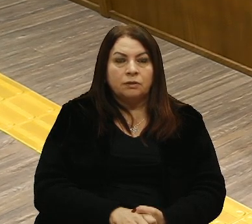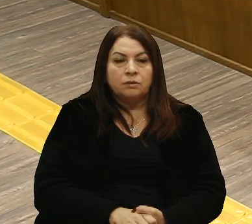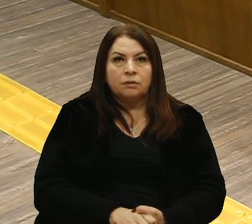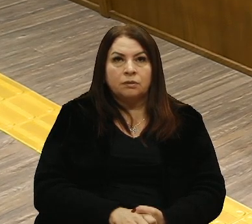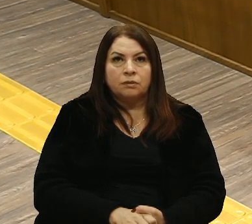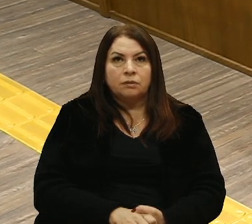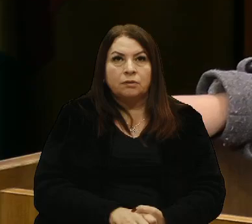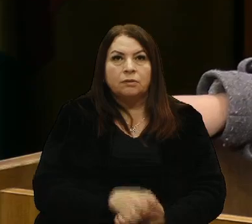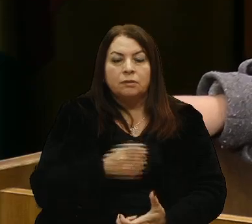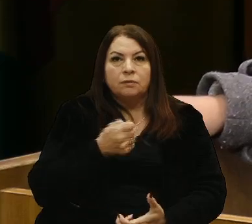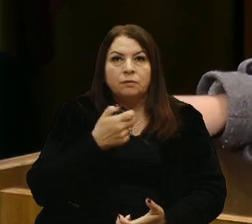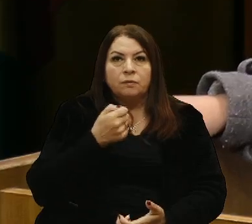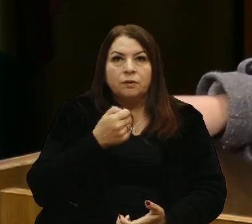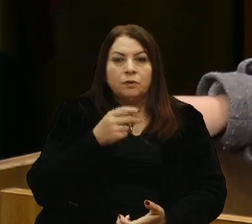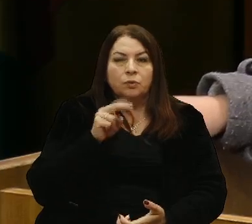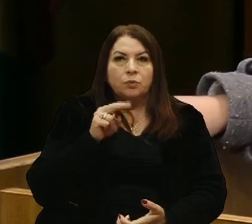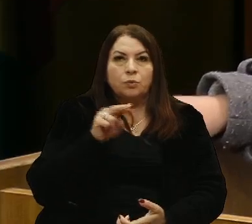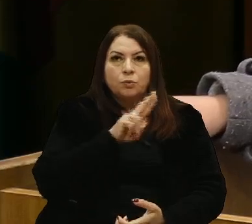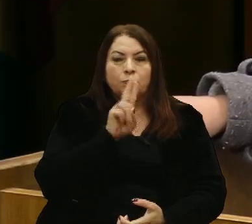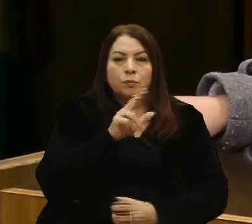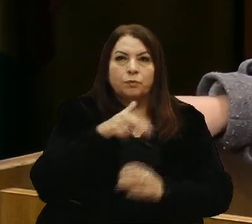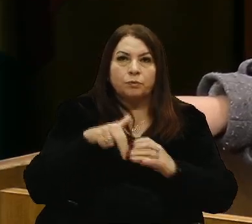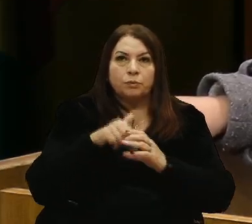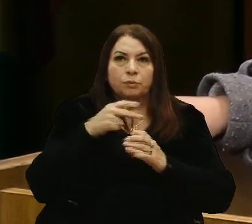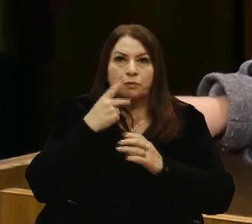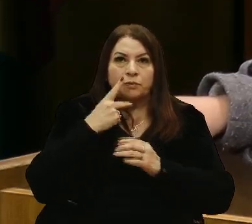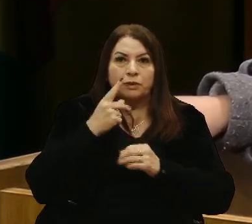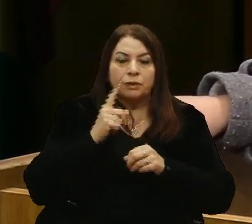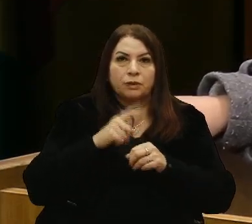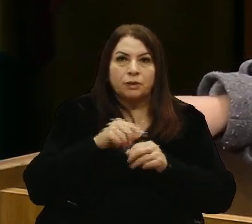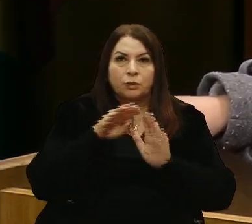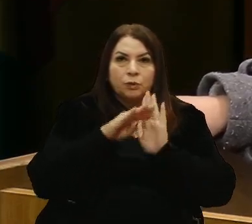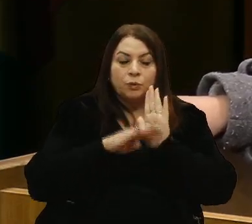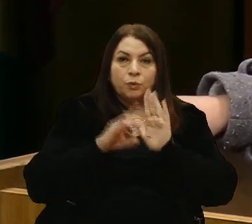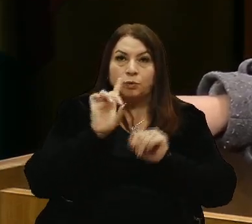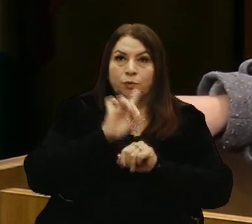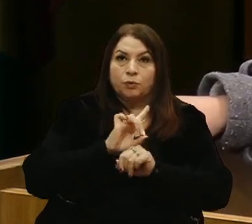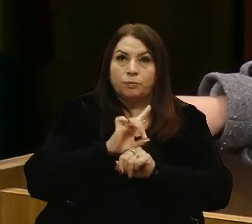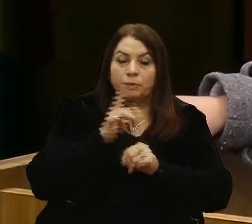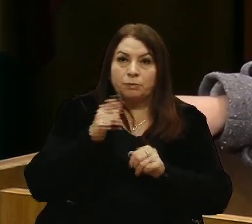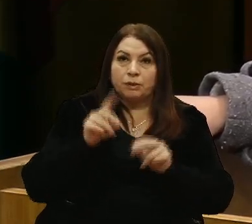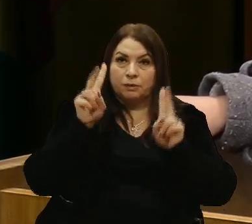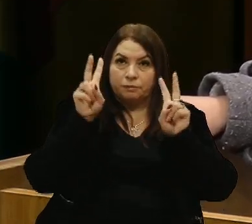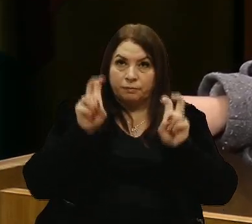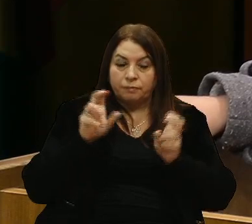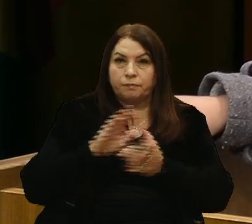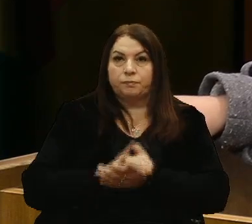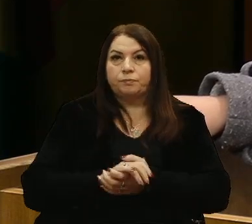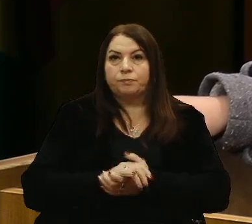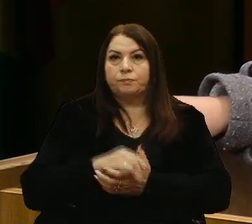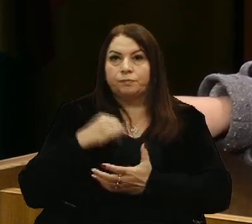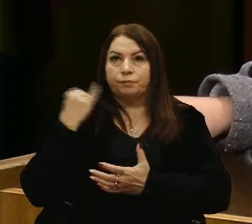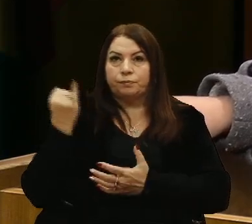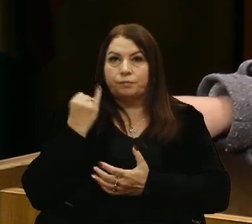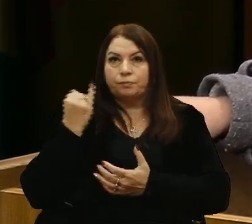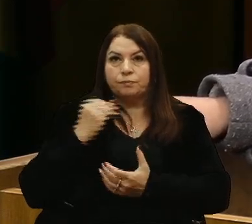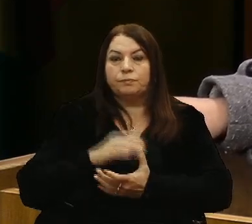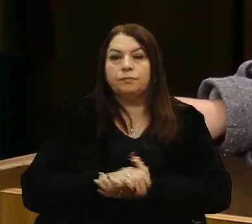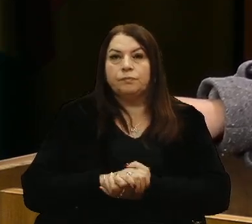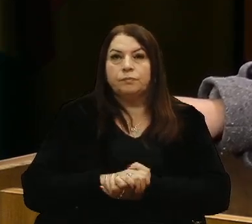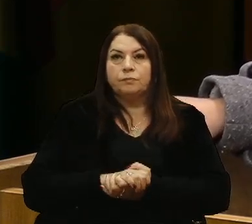Eu quase nunca uso a tribuna para falar na ordem do dia, mas esse assunto ele é muito